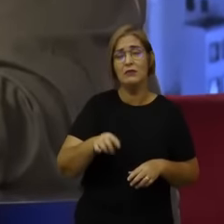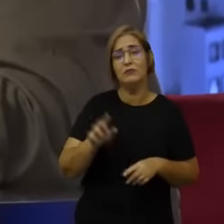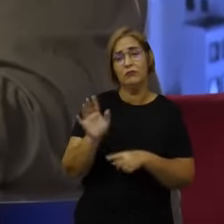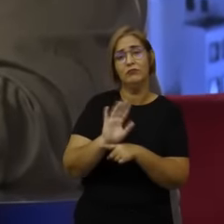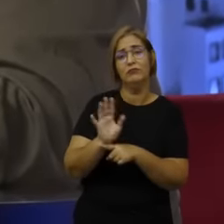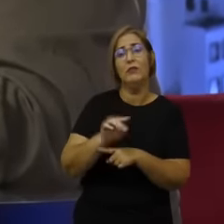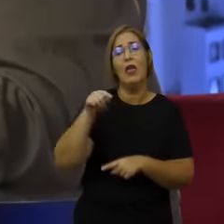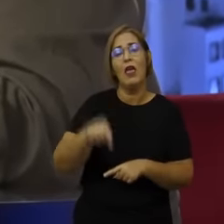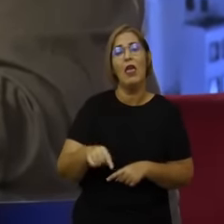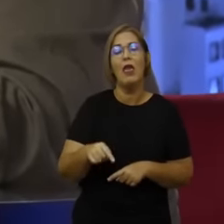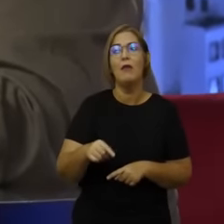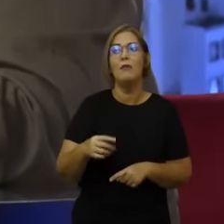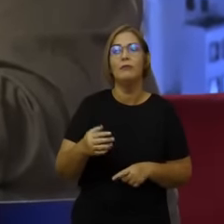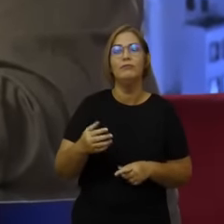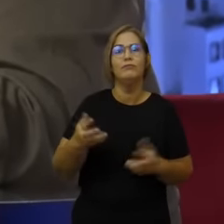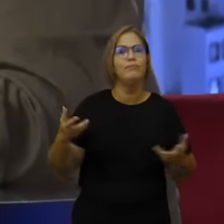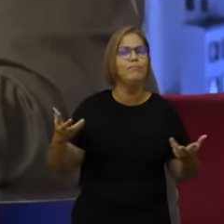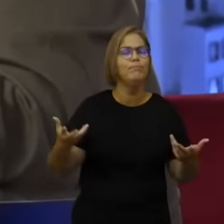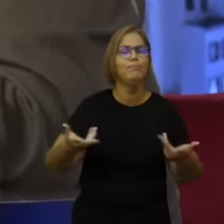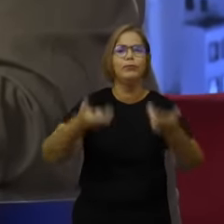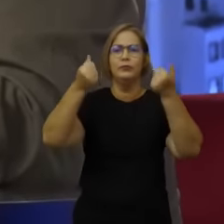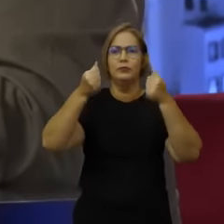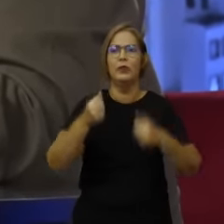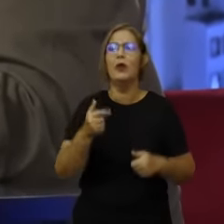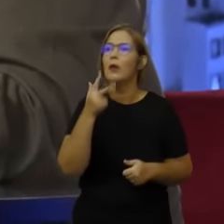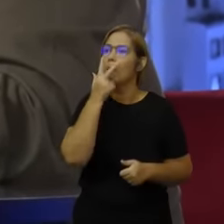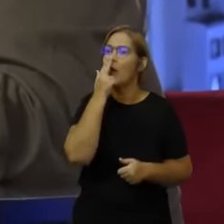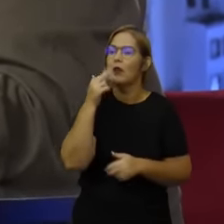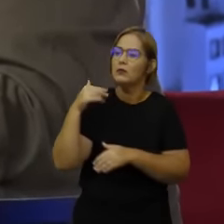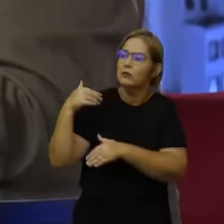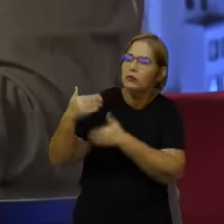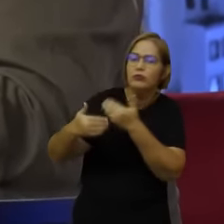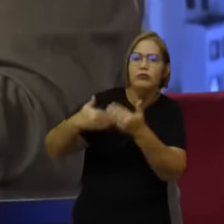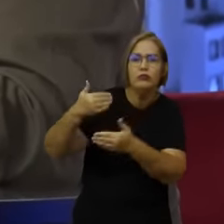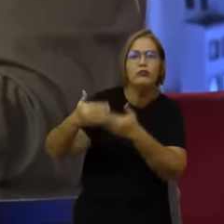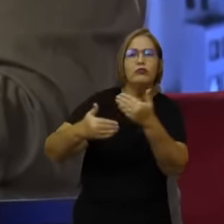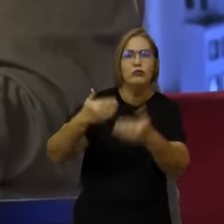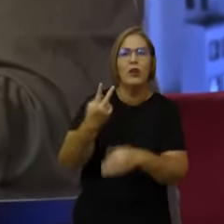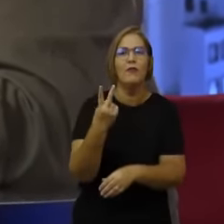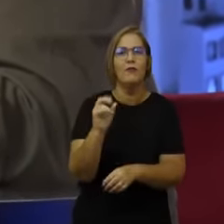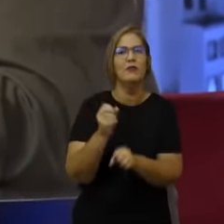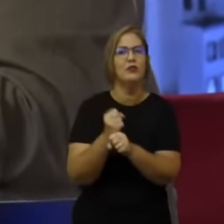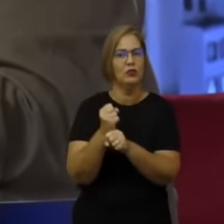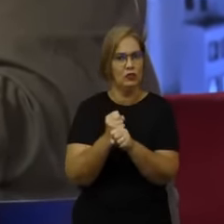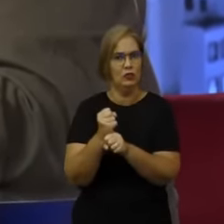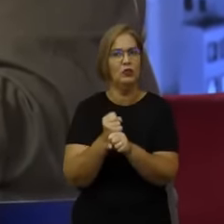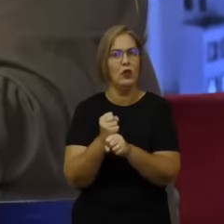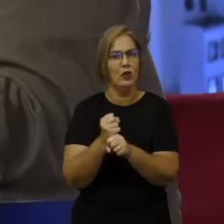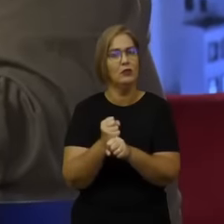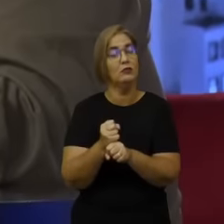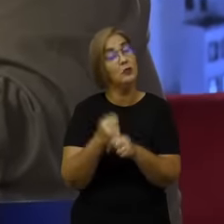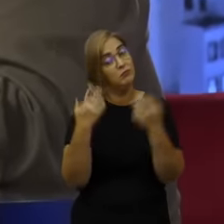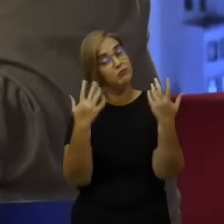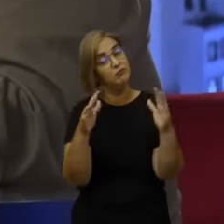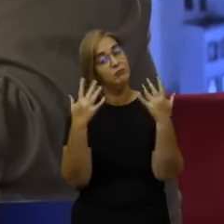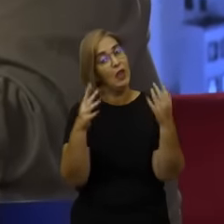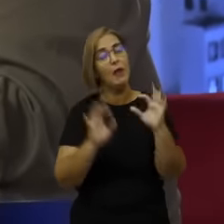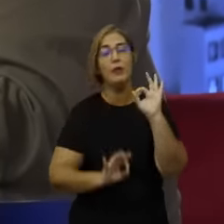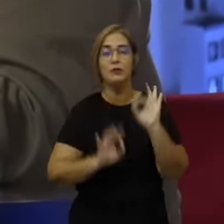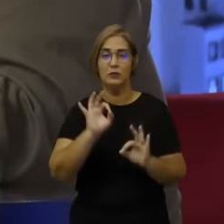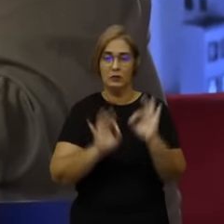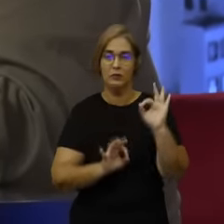riqueza que foi se desenvolvendo ao longo desses eh 20 anos. Então, gostaria de parabenizar e